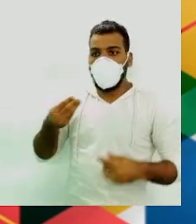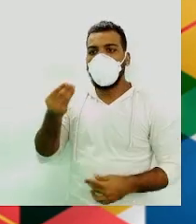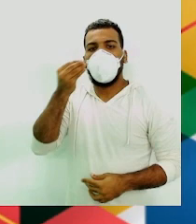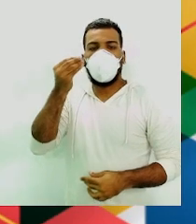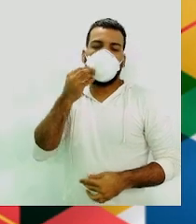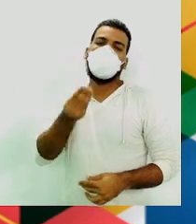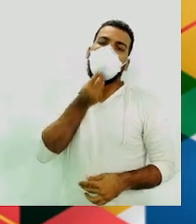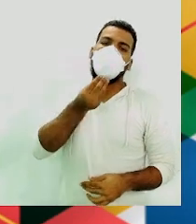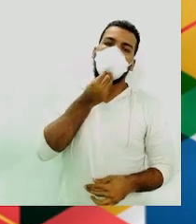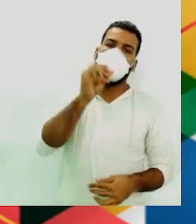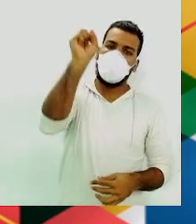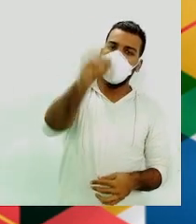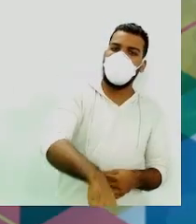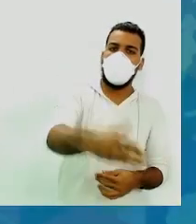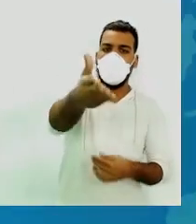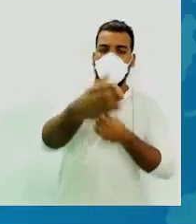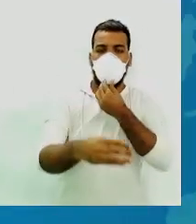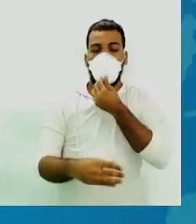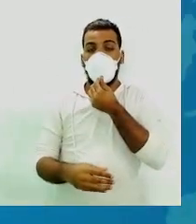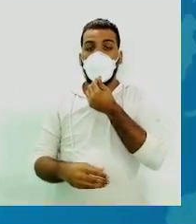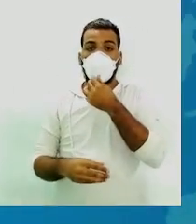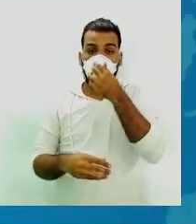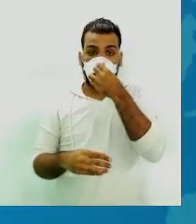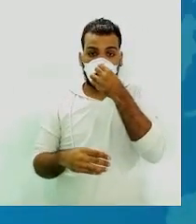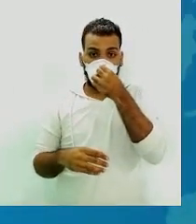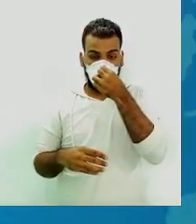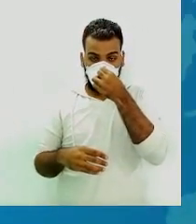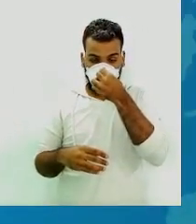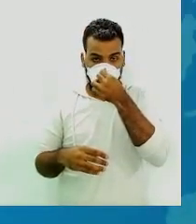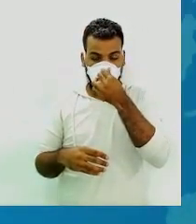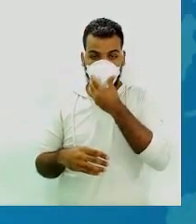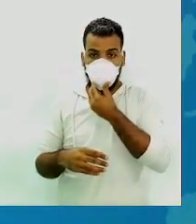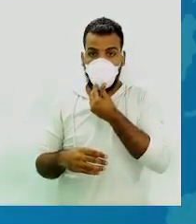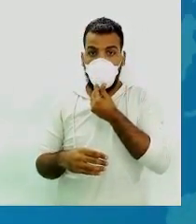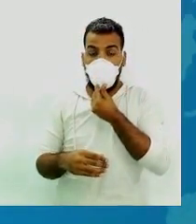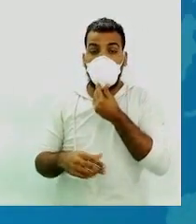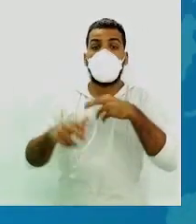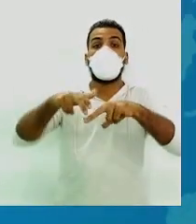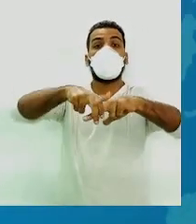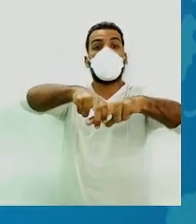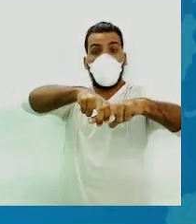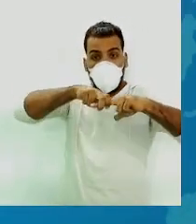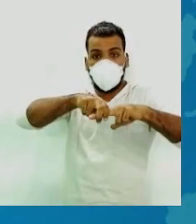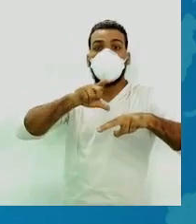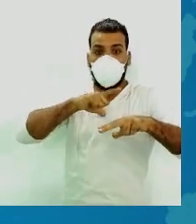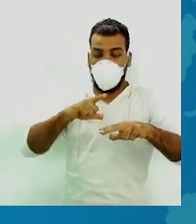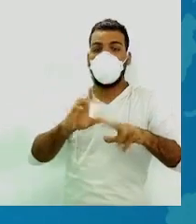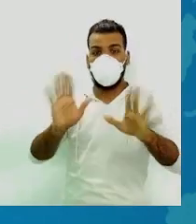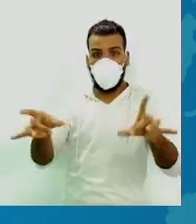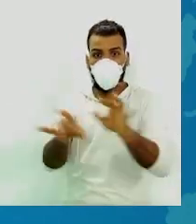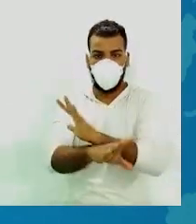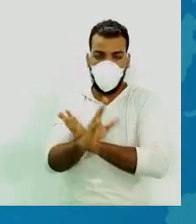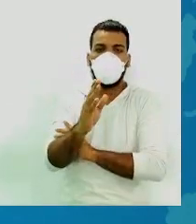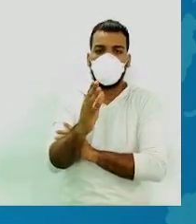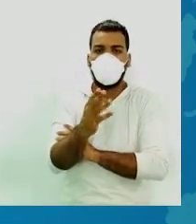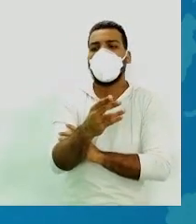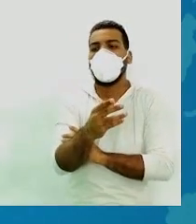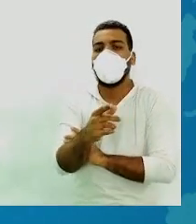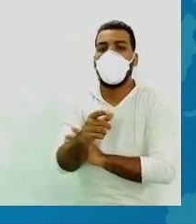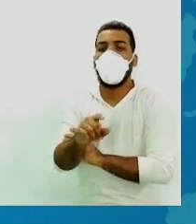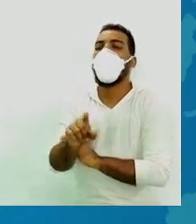Por isso, olha só, que existia um conceito bem definido em relação sobre quem